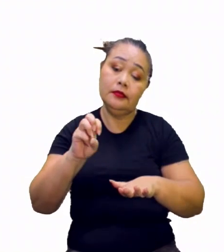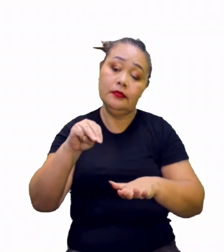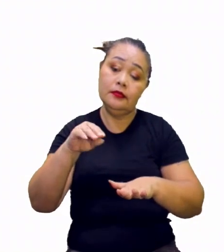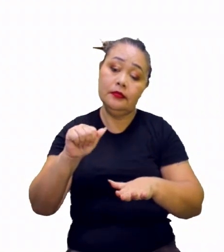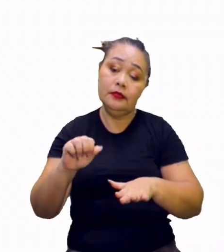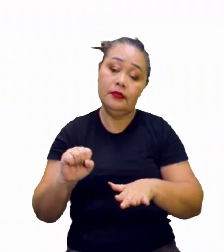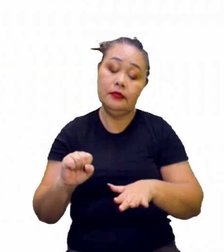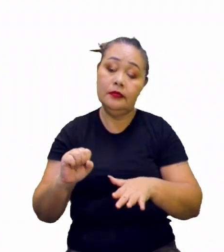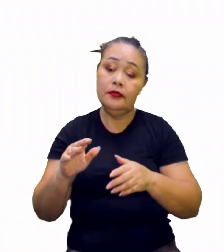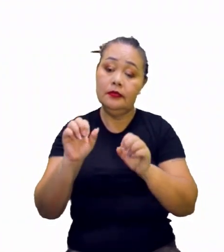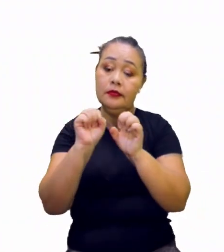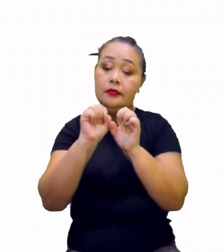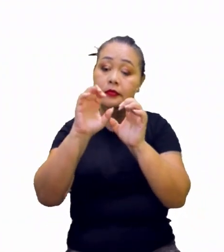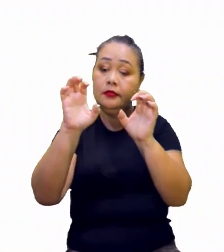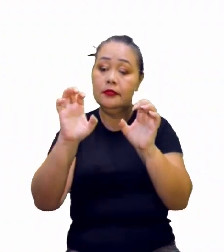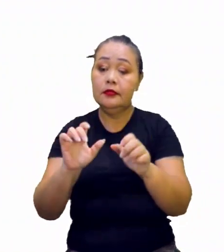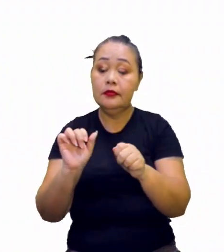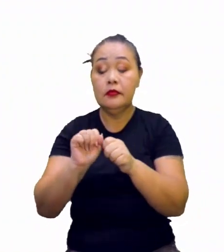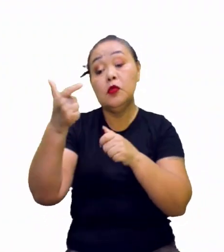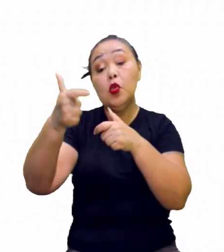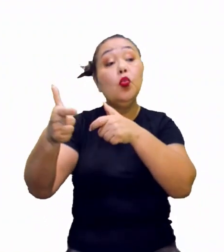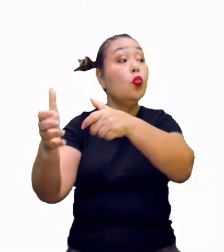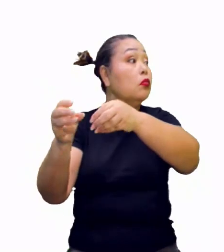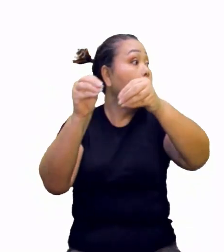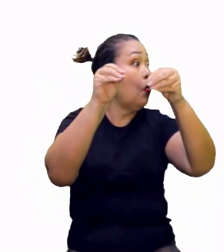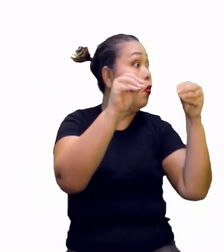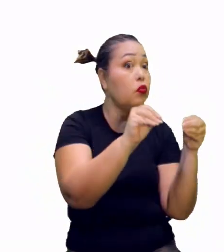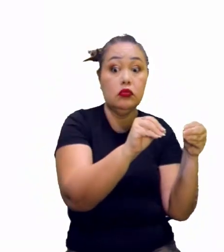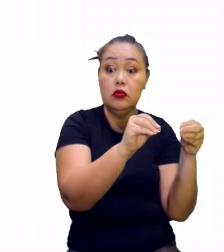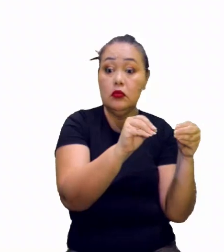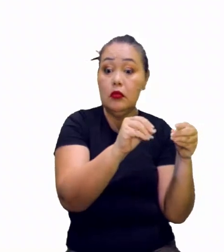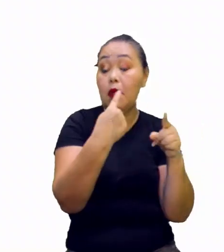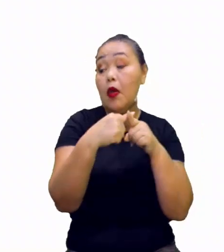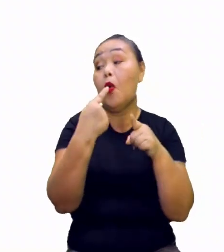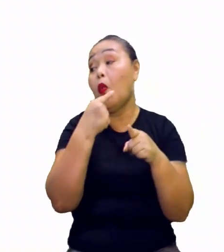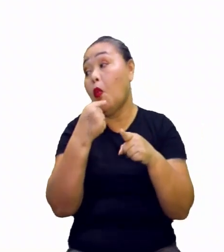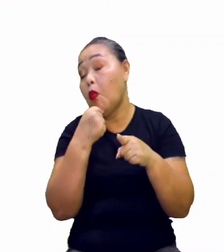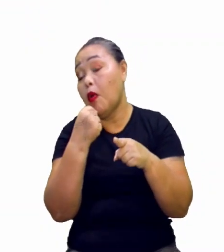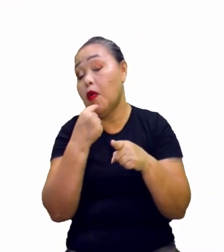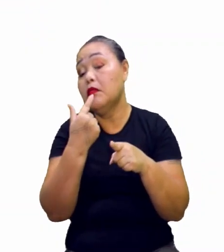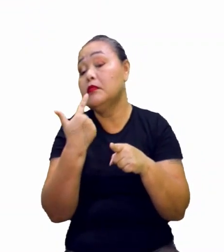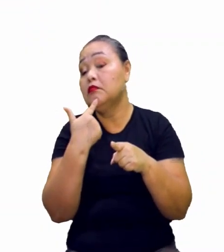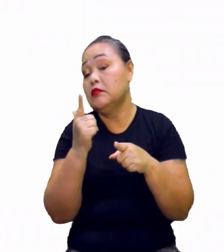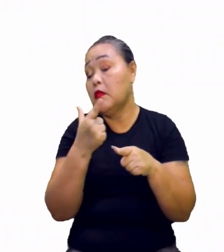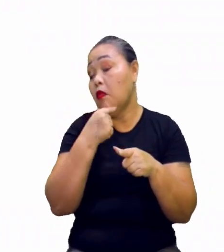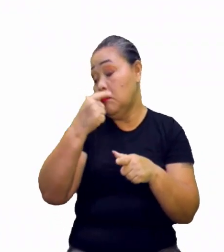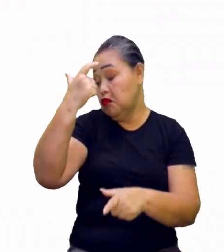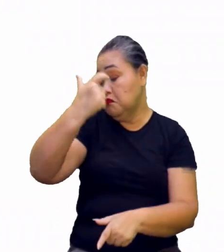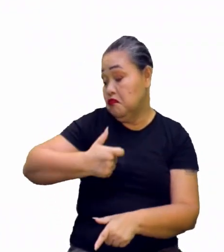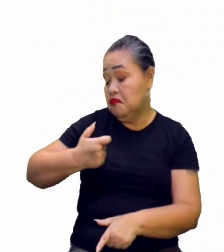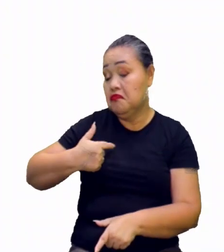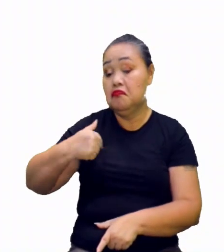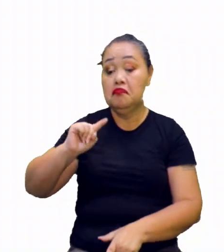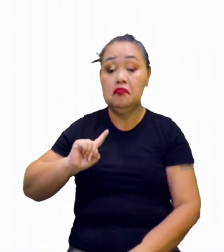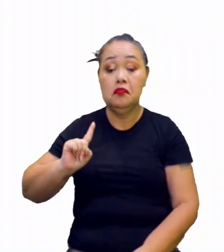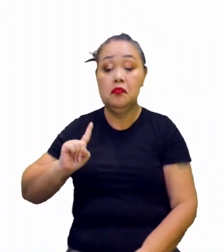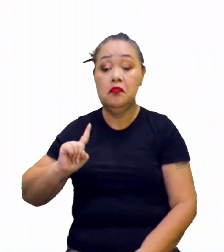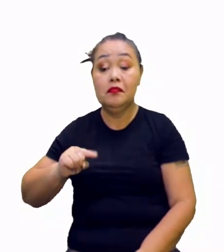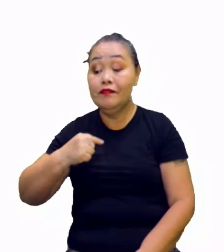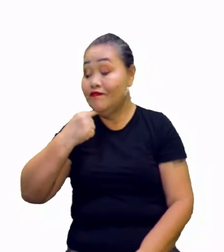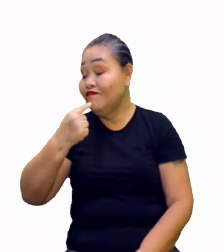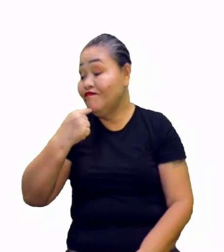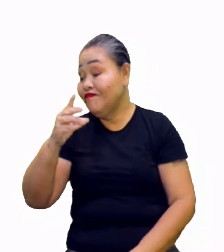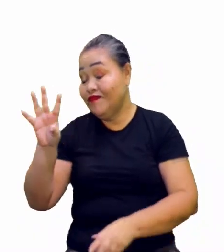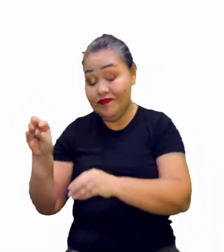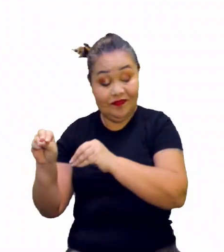determinado ecossistema, e em outro. Isso com a ação do homem. E se você prestar atenção, não há